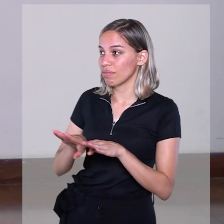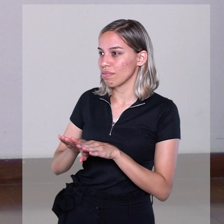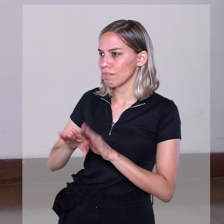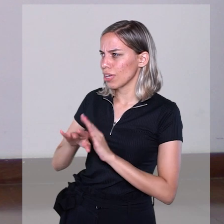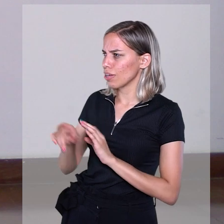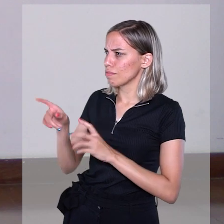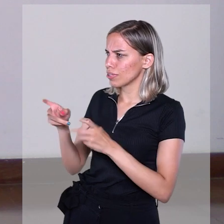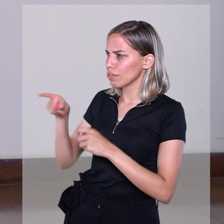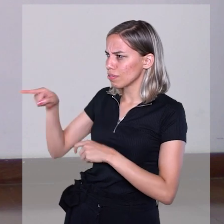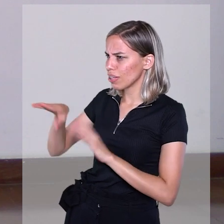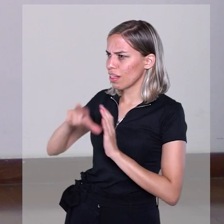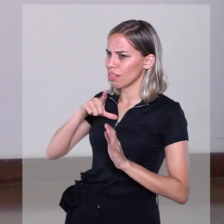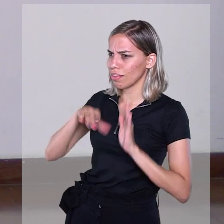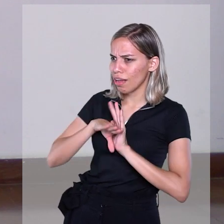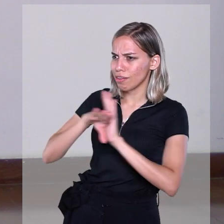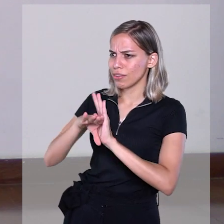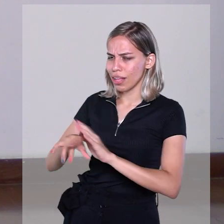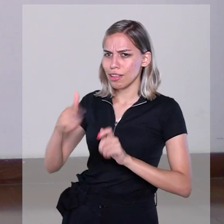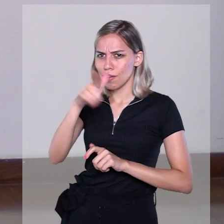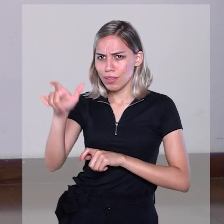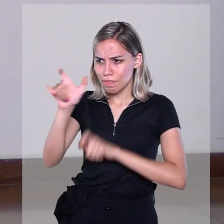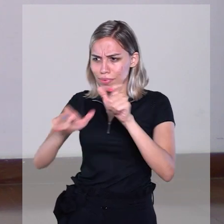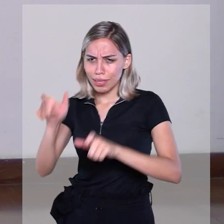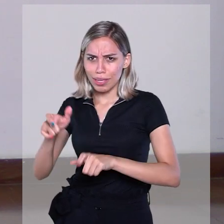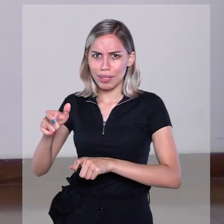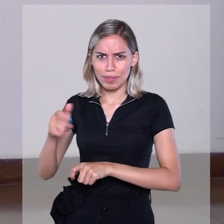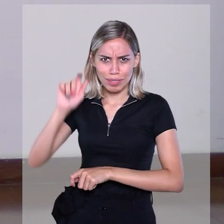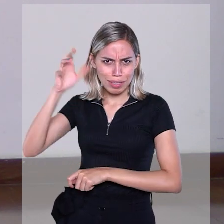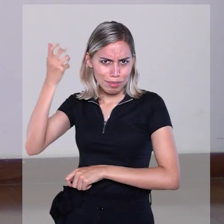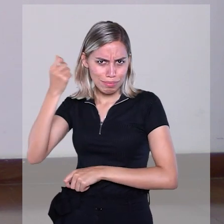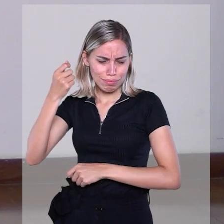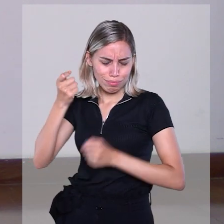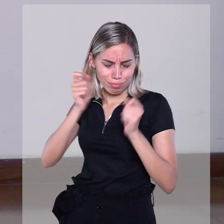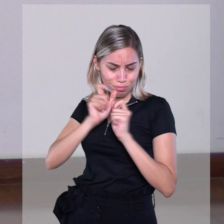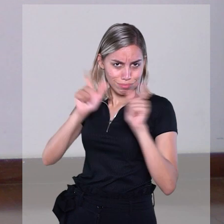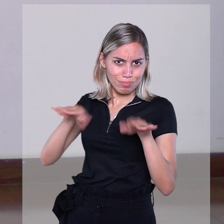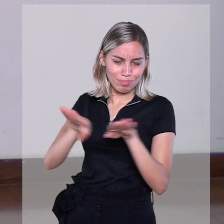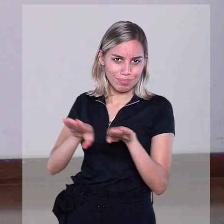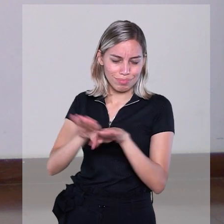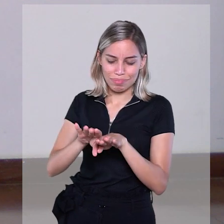também, porque foi o que eu lhe disse. Quando você faz o